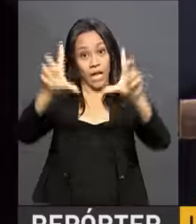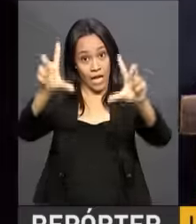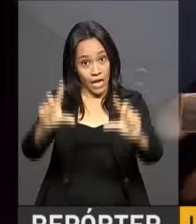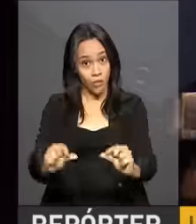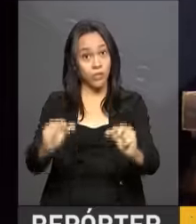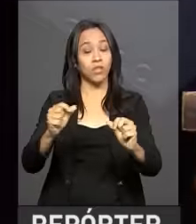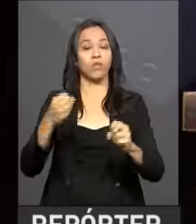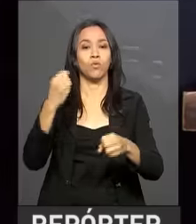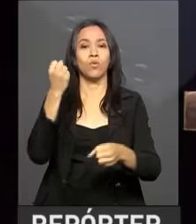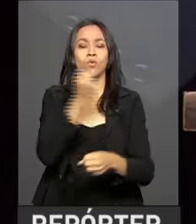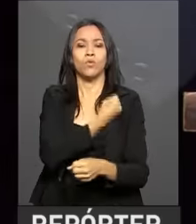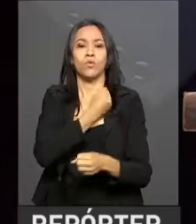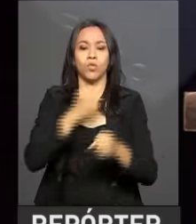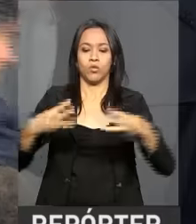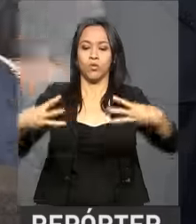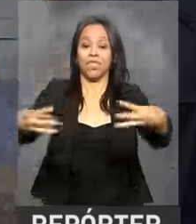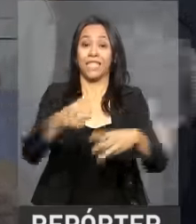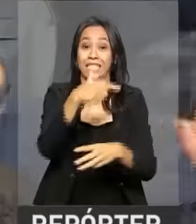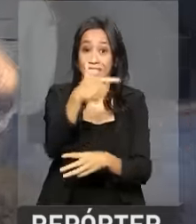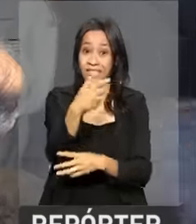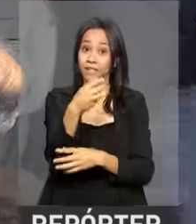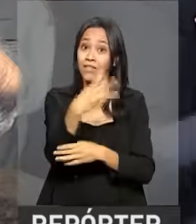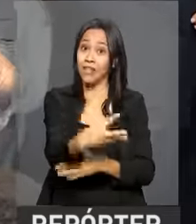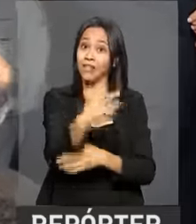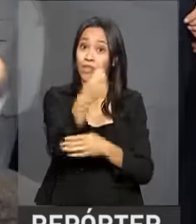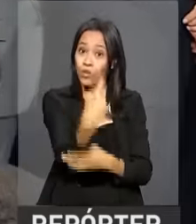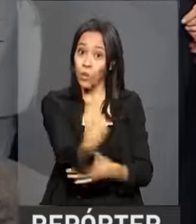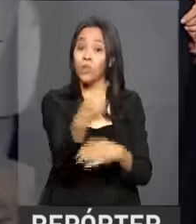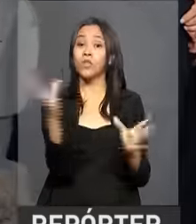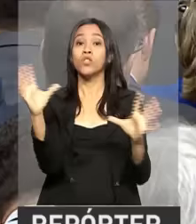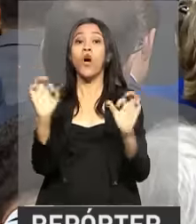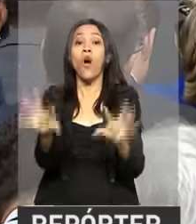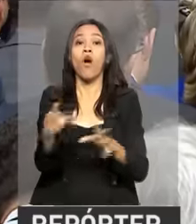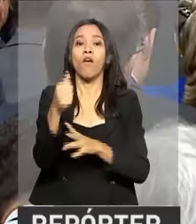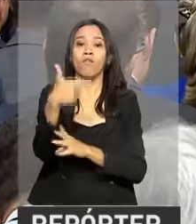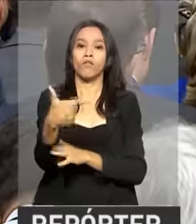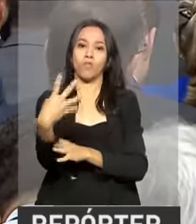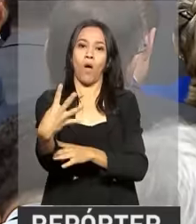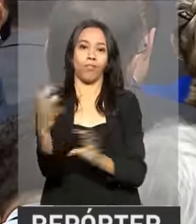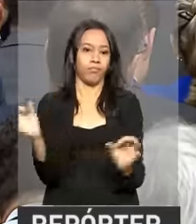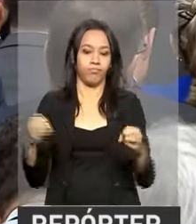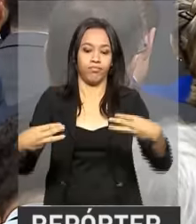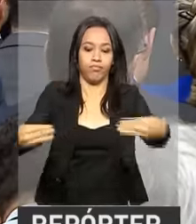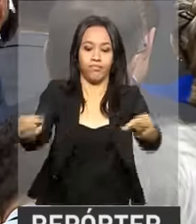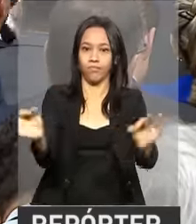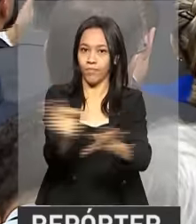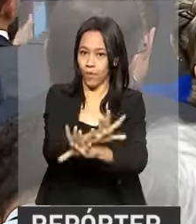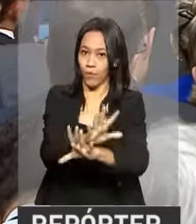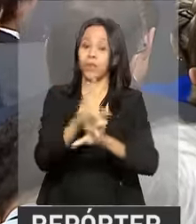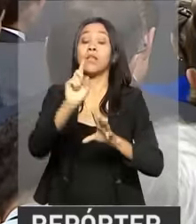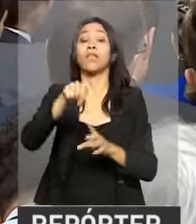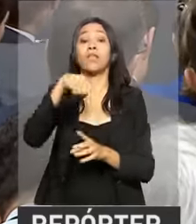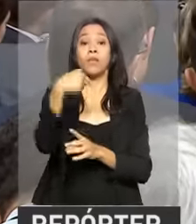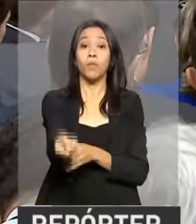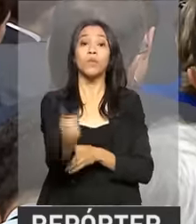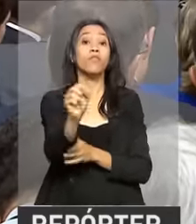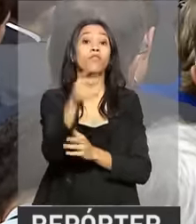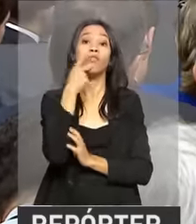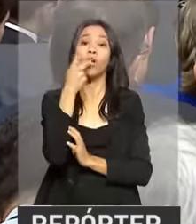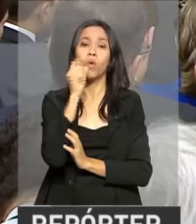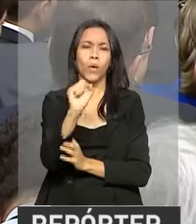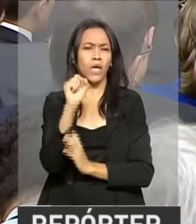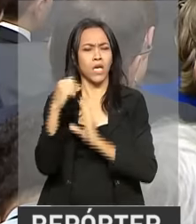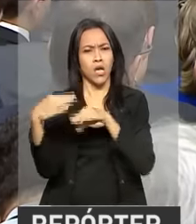de 3as ficaram 24 no primeiro pronunciamento à frente do cargo mich temer falou em